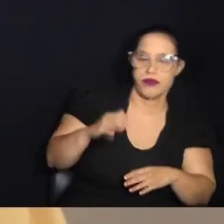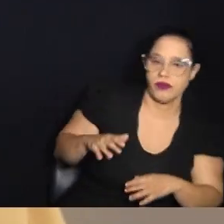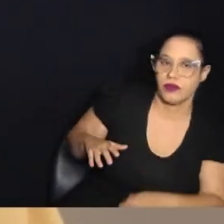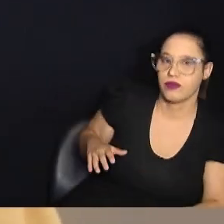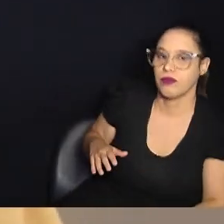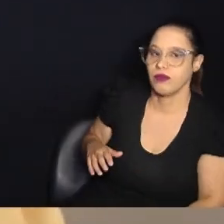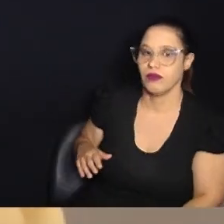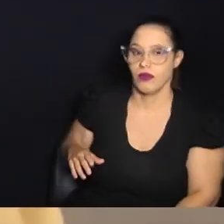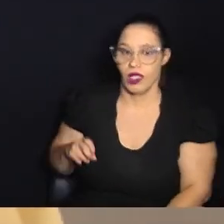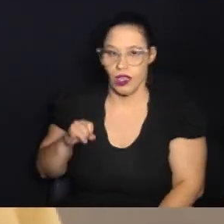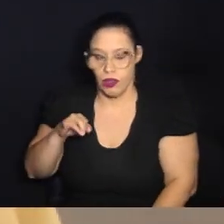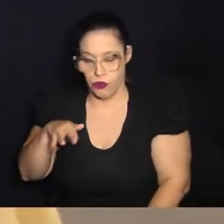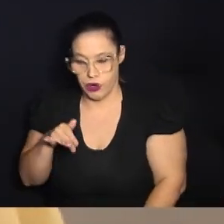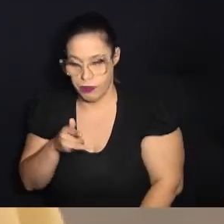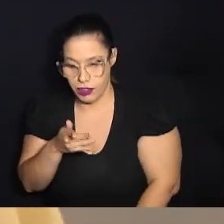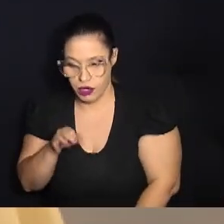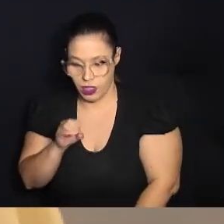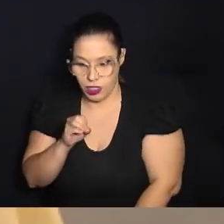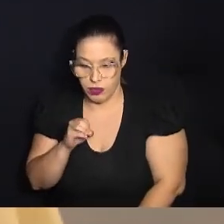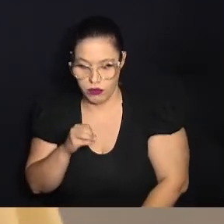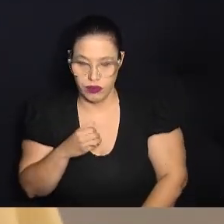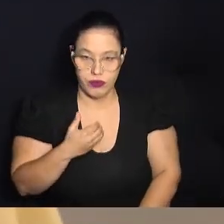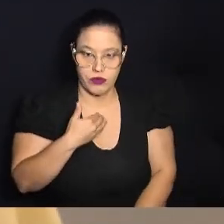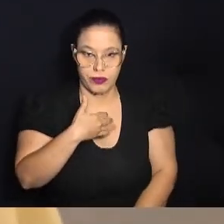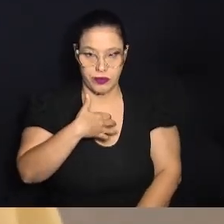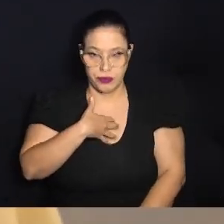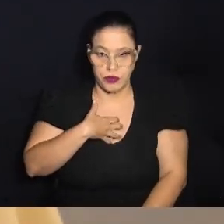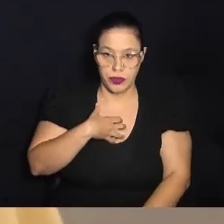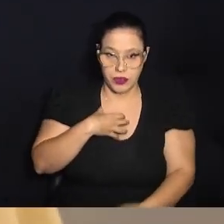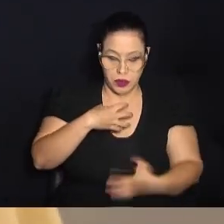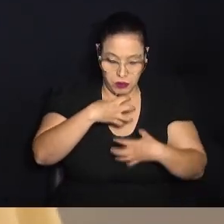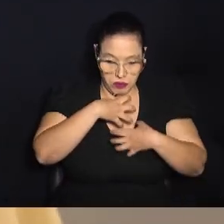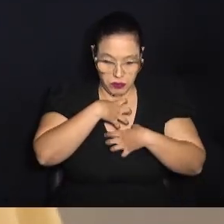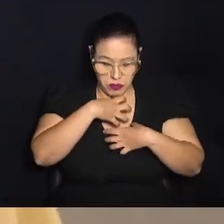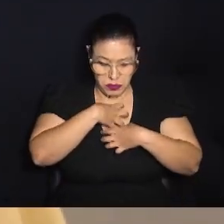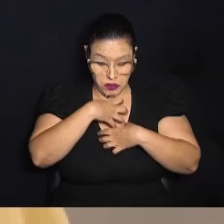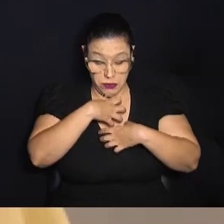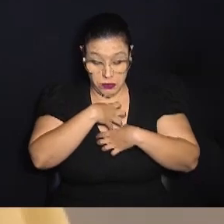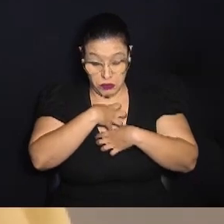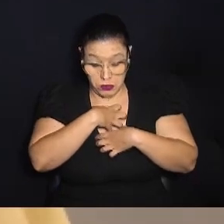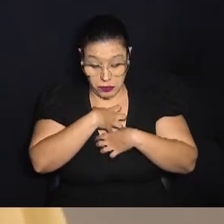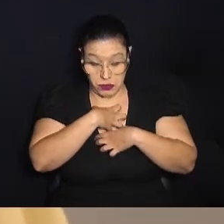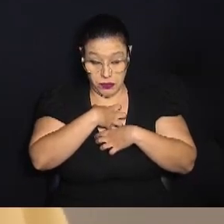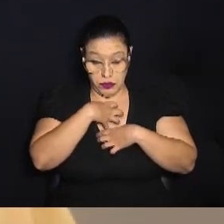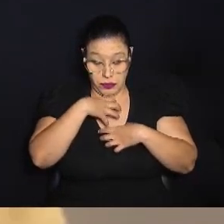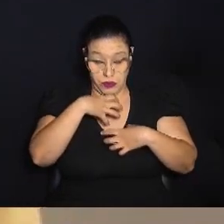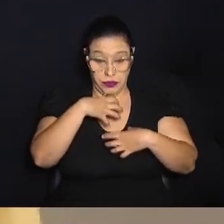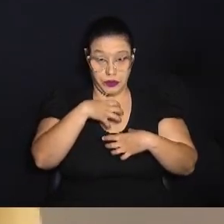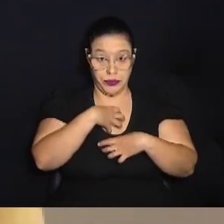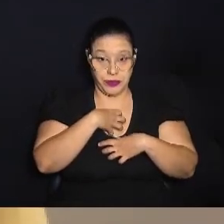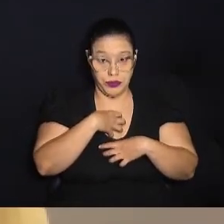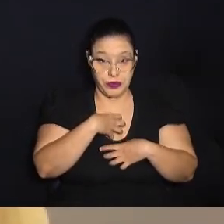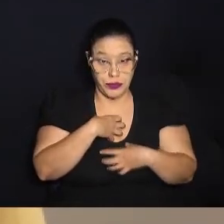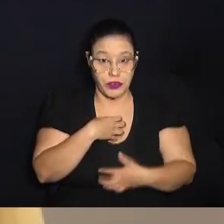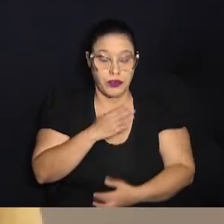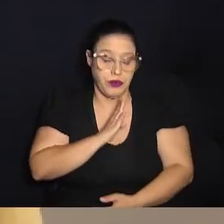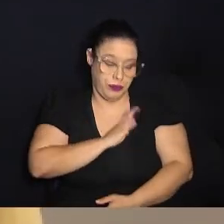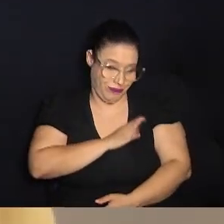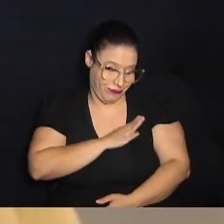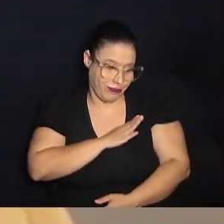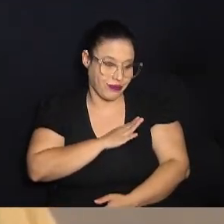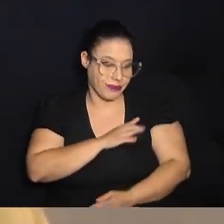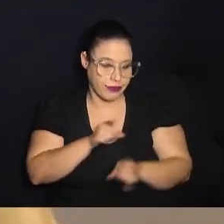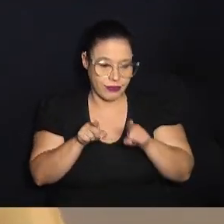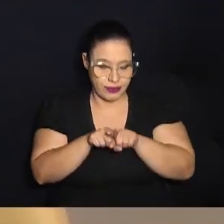essas inflamações que acontecem dentro das vias respiratórias superiores, no pulmão, também vai ocorrer no